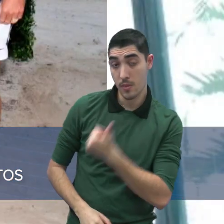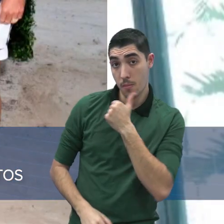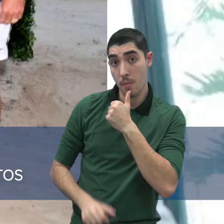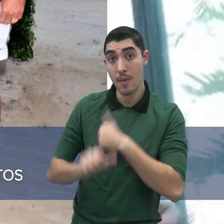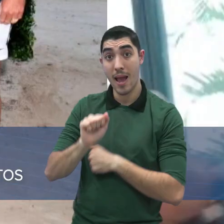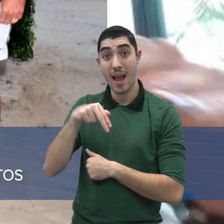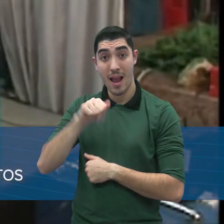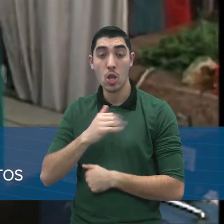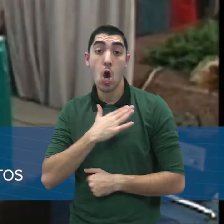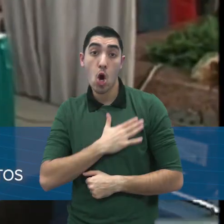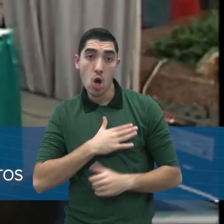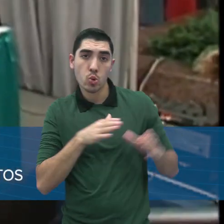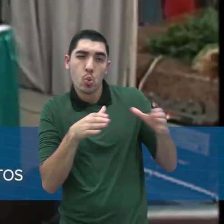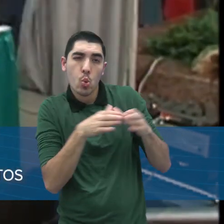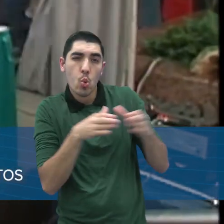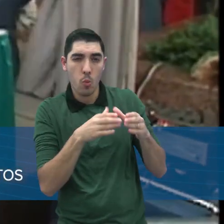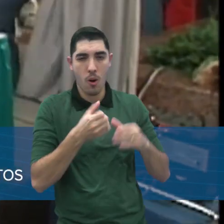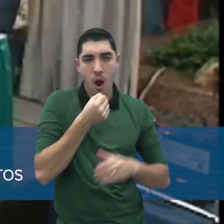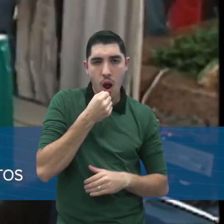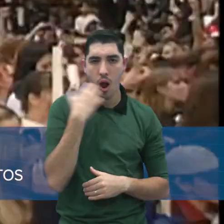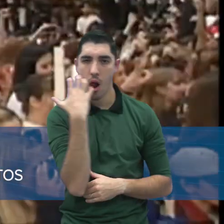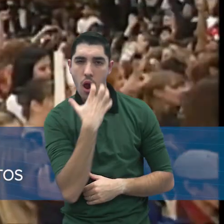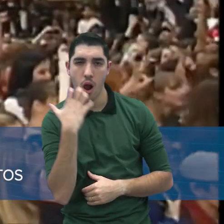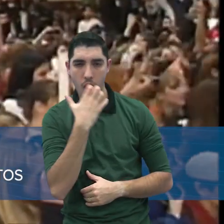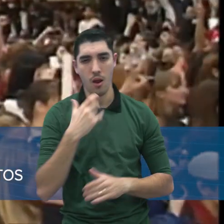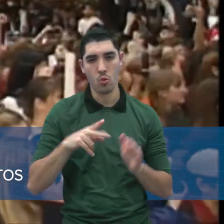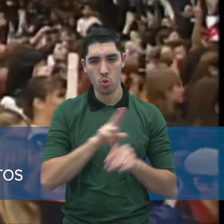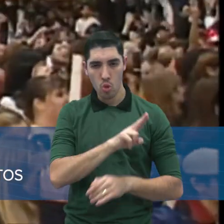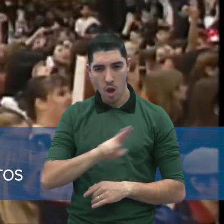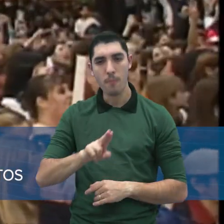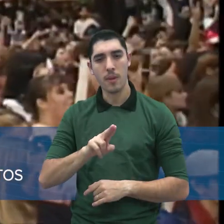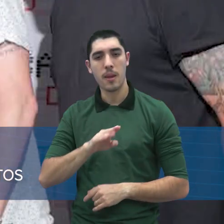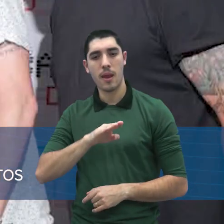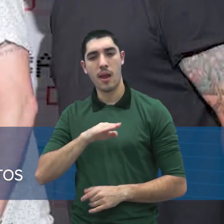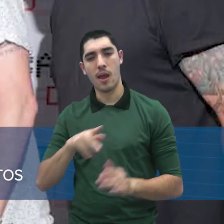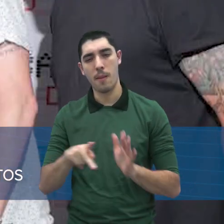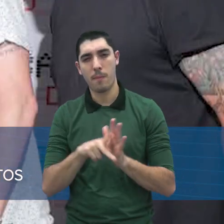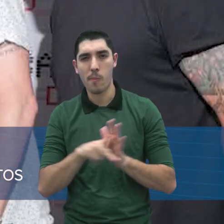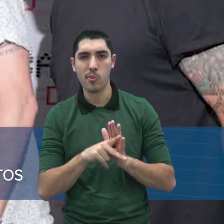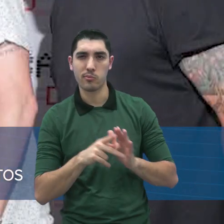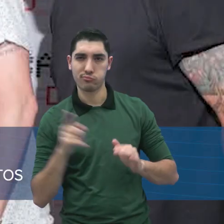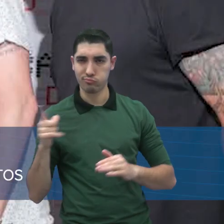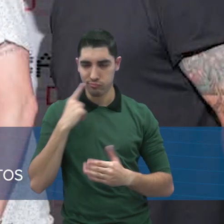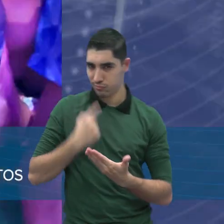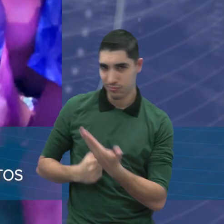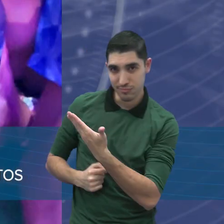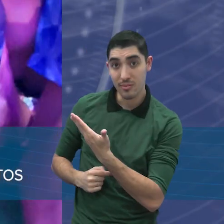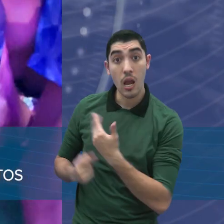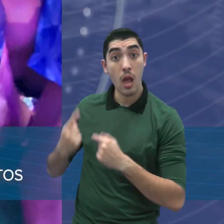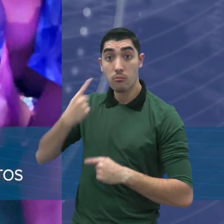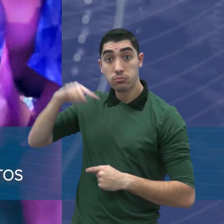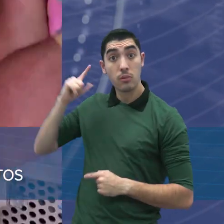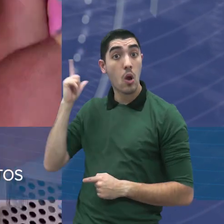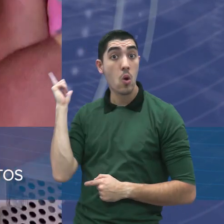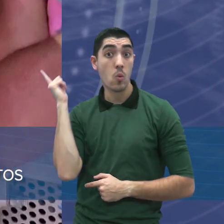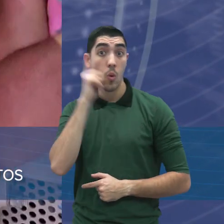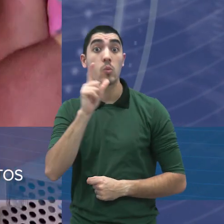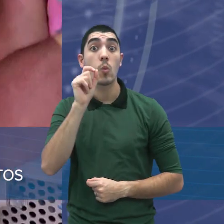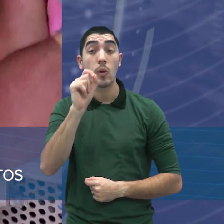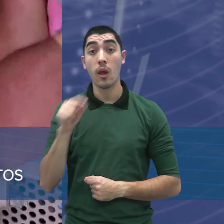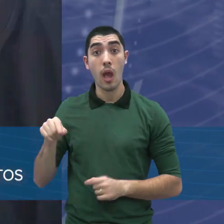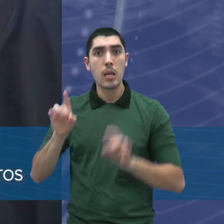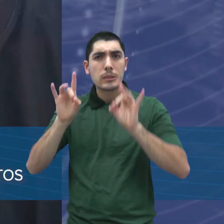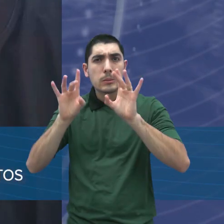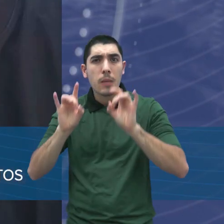dos Backstreet Boys, uma banda americana que explodiu no início dos anos 2000. Recentemente, ela ganhou um Golden Pass, um